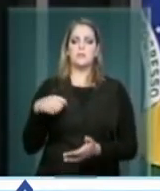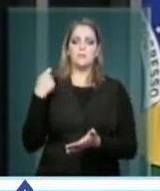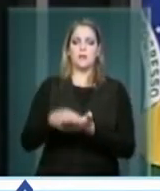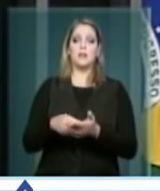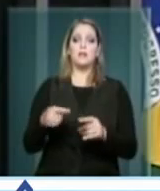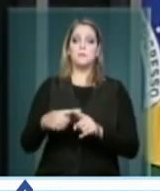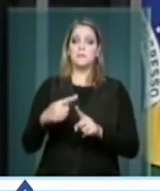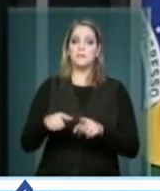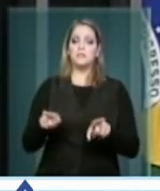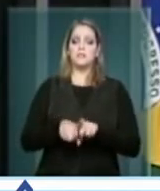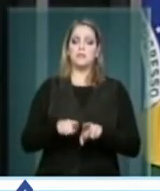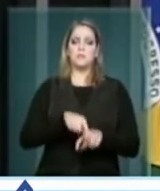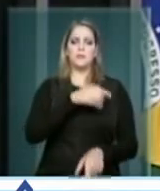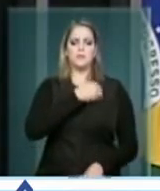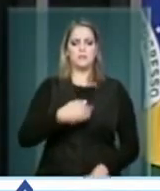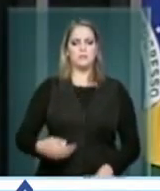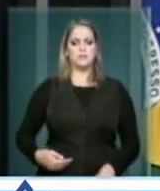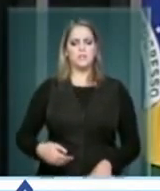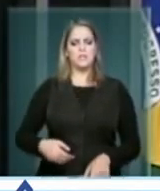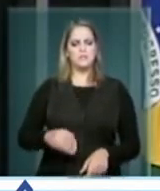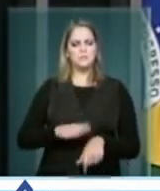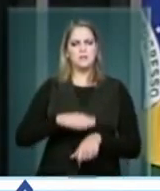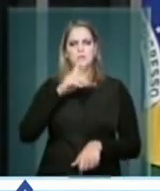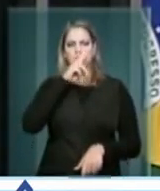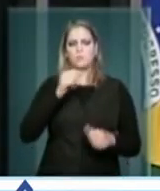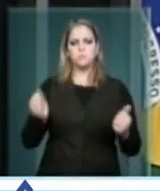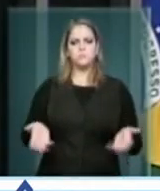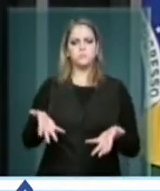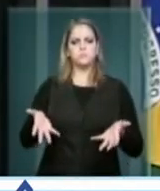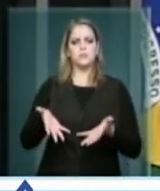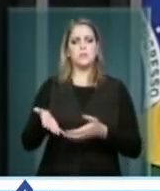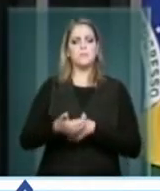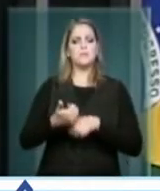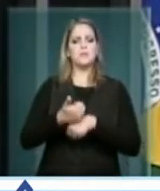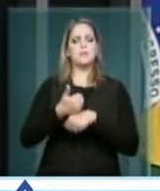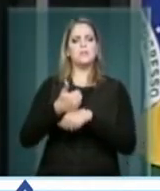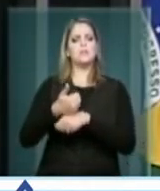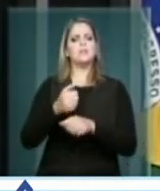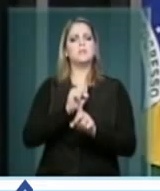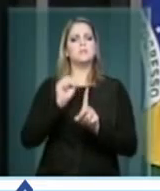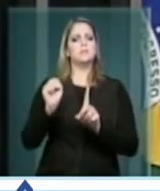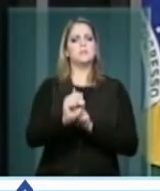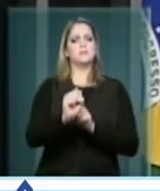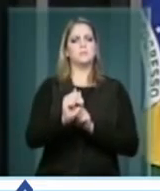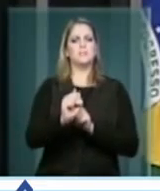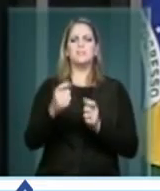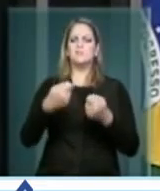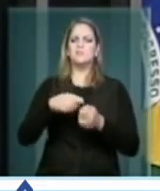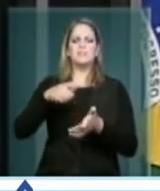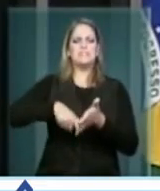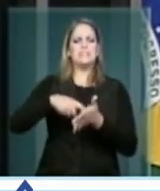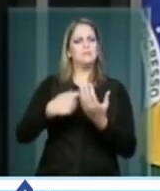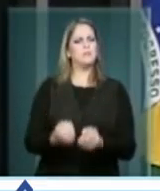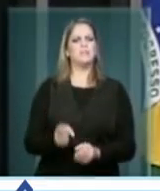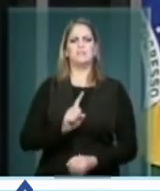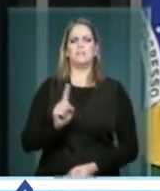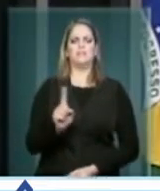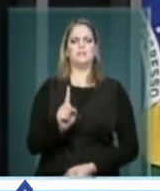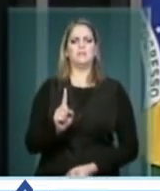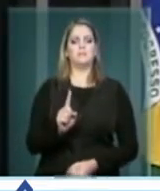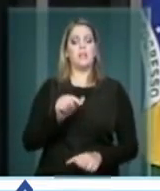Estado otimize os seus investimentos de modo a melhorar a sociedade sem sobrecarregá-la de tributos. As reformas tributária